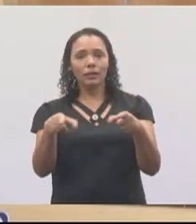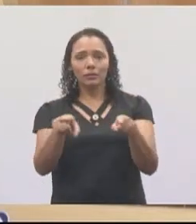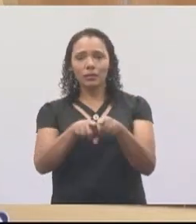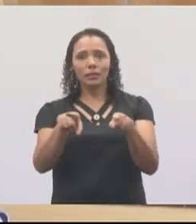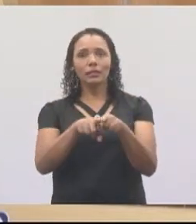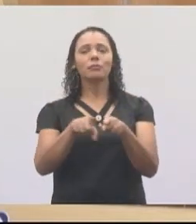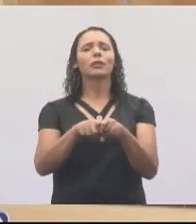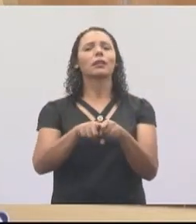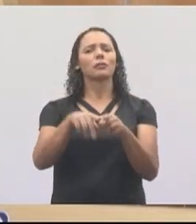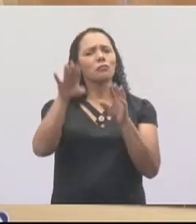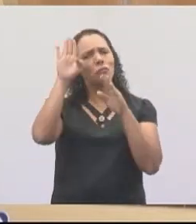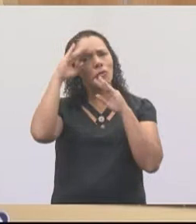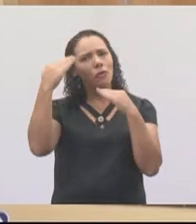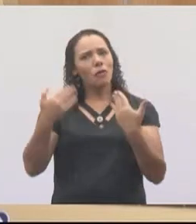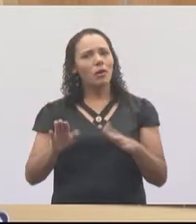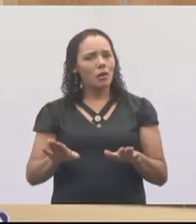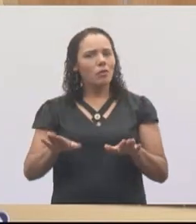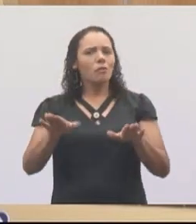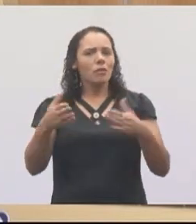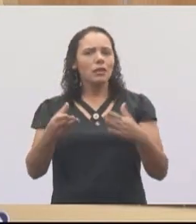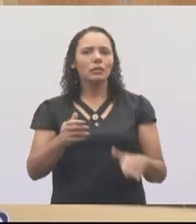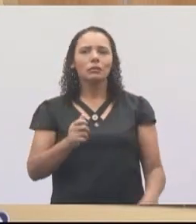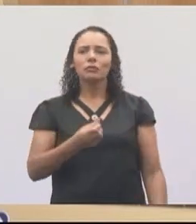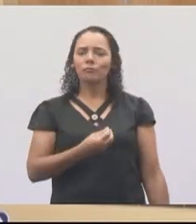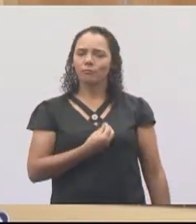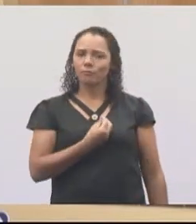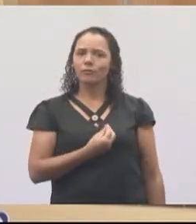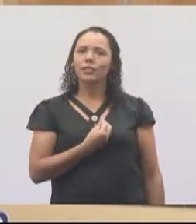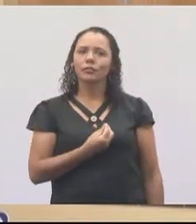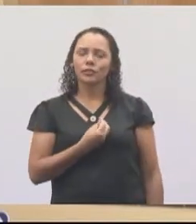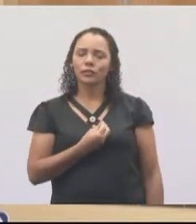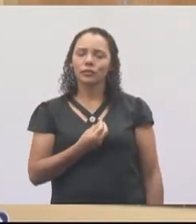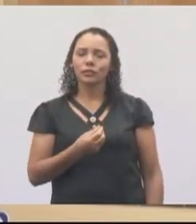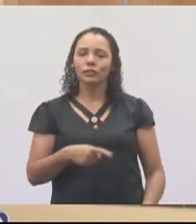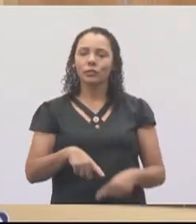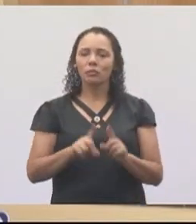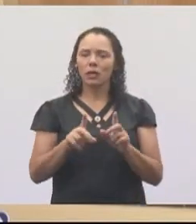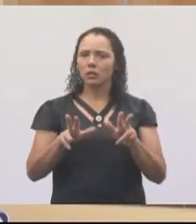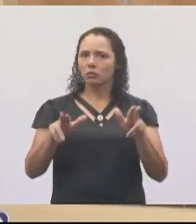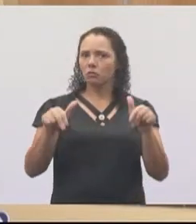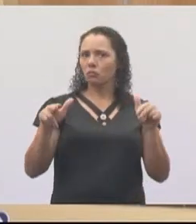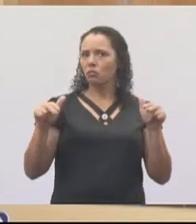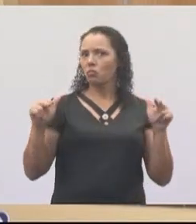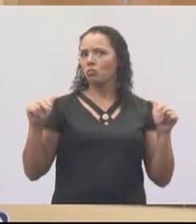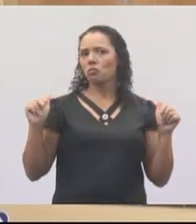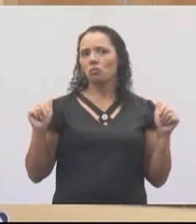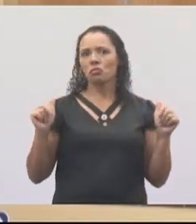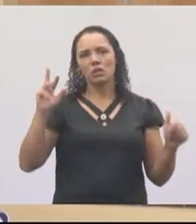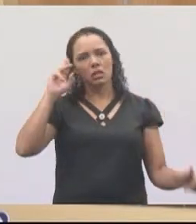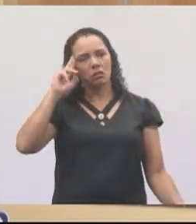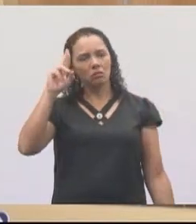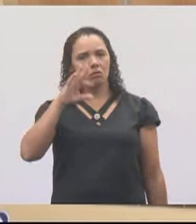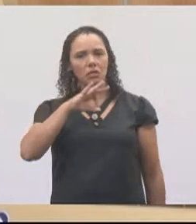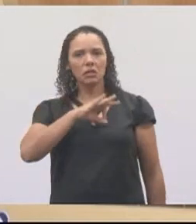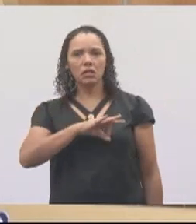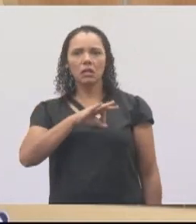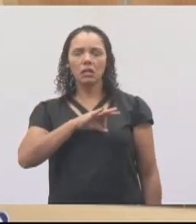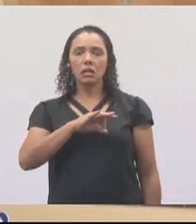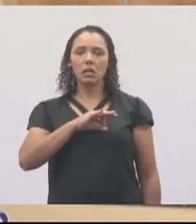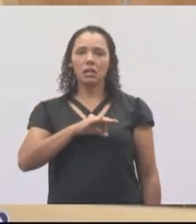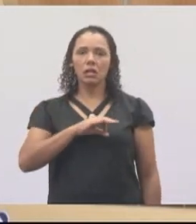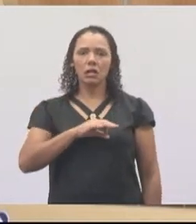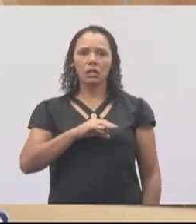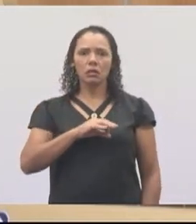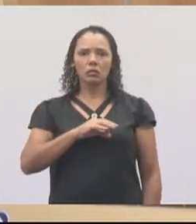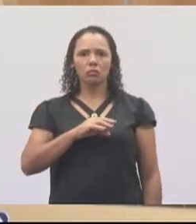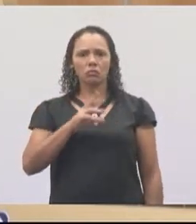vida. Mas isso nunca fez com que o Dr. Tales olhasse diferente